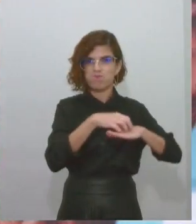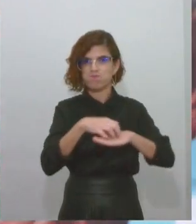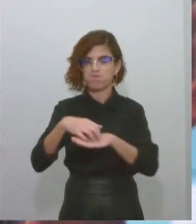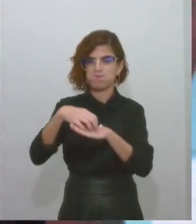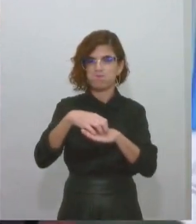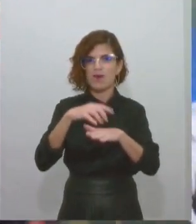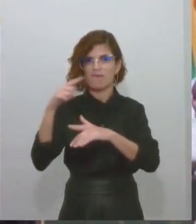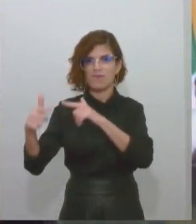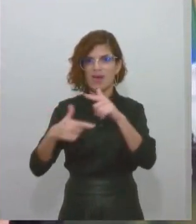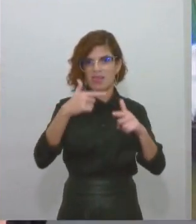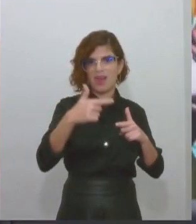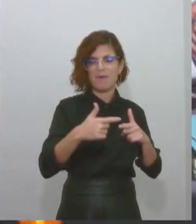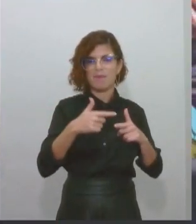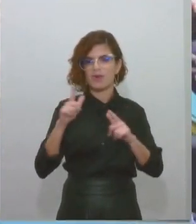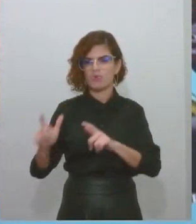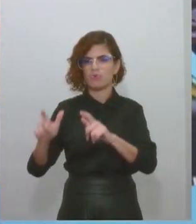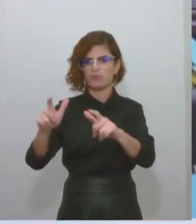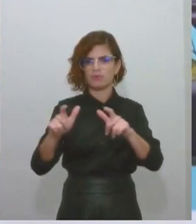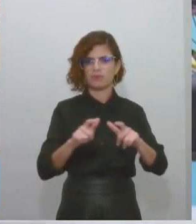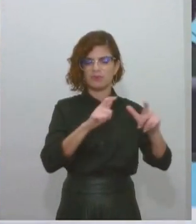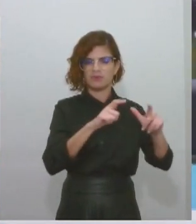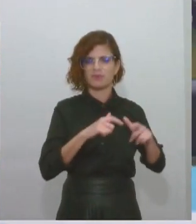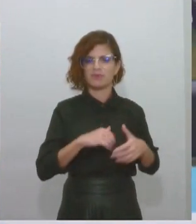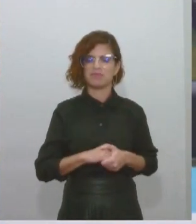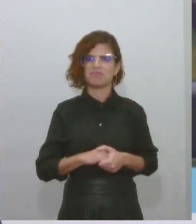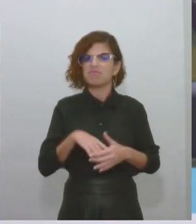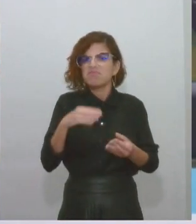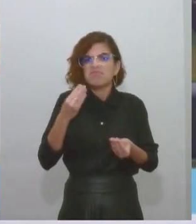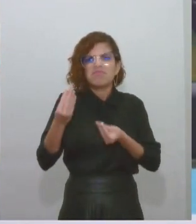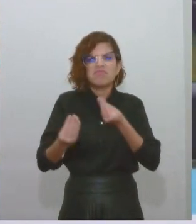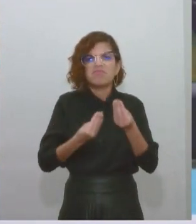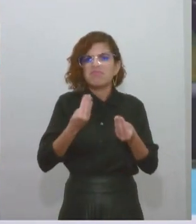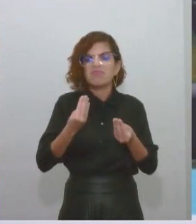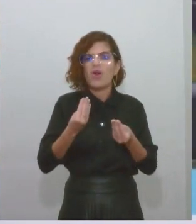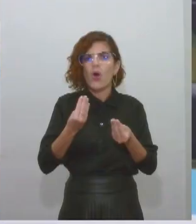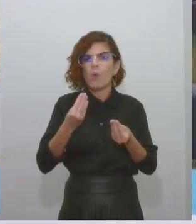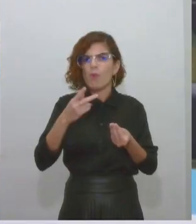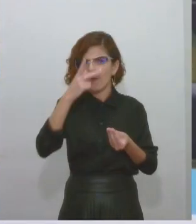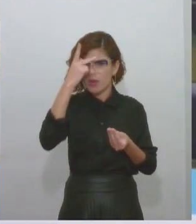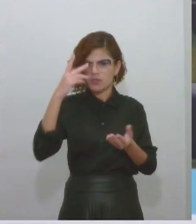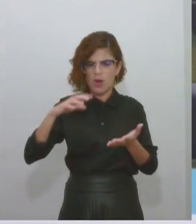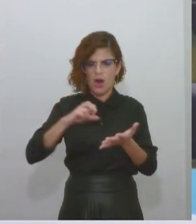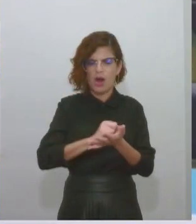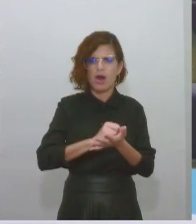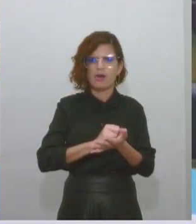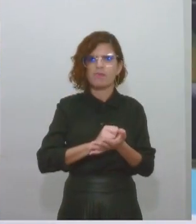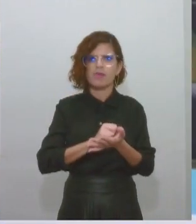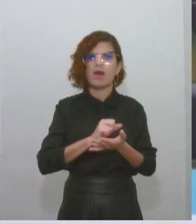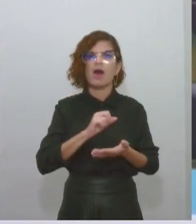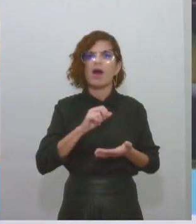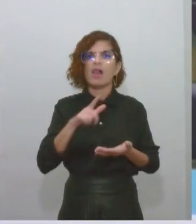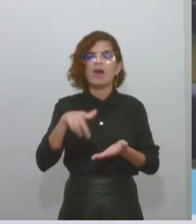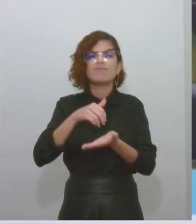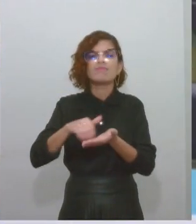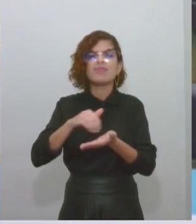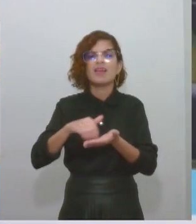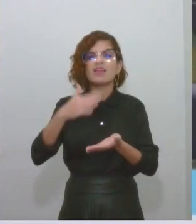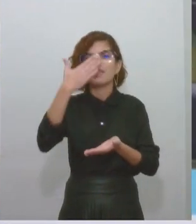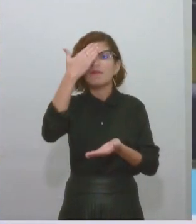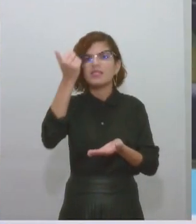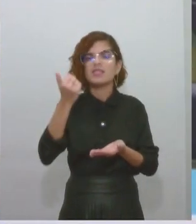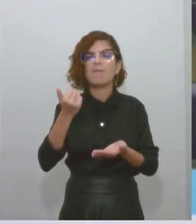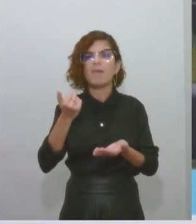itinerantes. Amanda, como é que vai funcionar o cadastro dessas pessoas? Como a secretaria vai saber, né, quais são as pessoas que